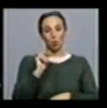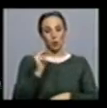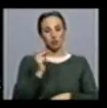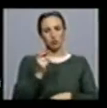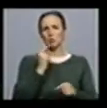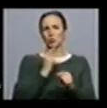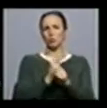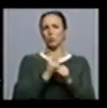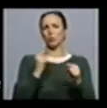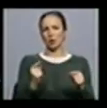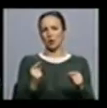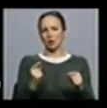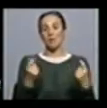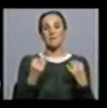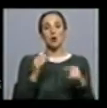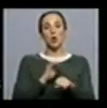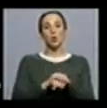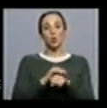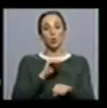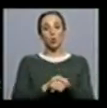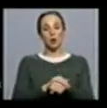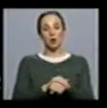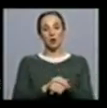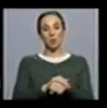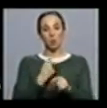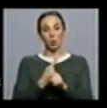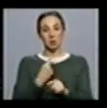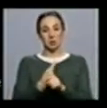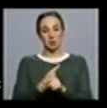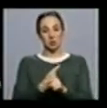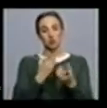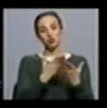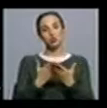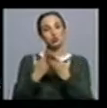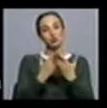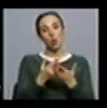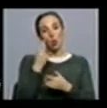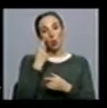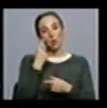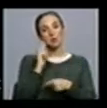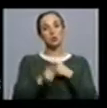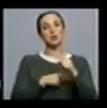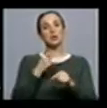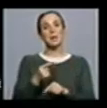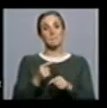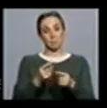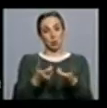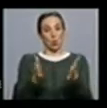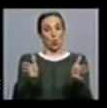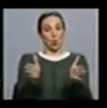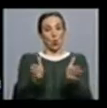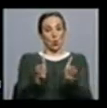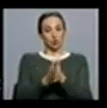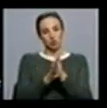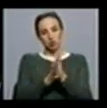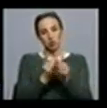porquê? Precisamente devido a um fator que os astrónomos conhecem como a metalicidade. O que é metalicidade? São todos aqueles